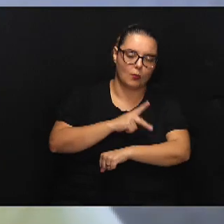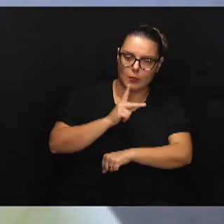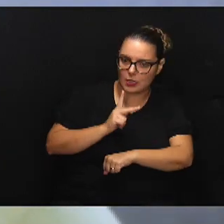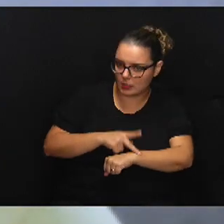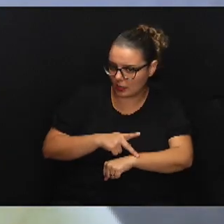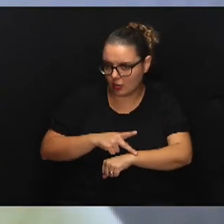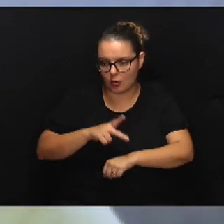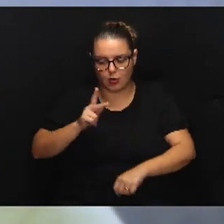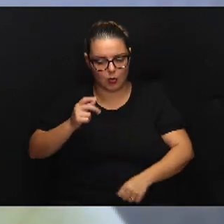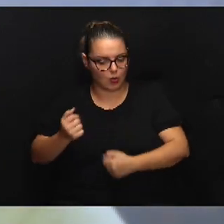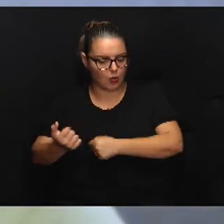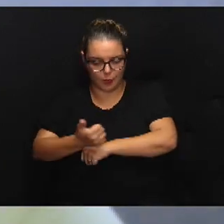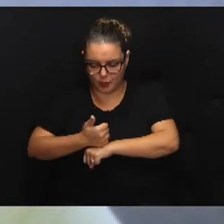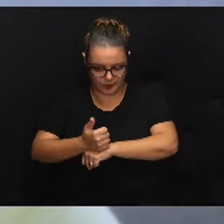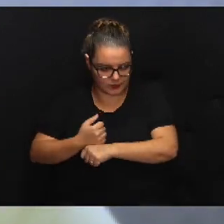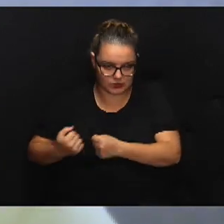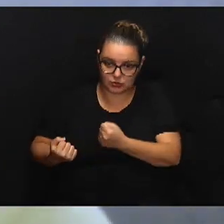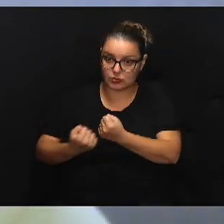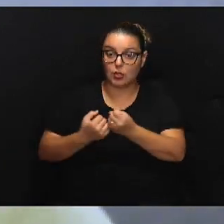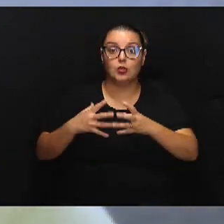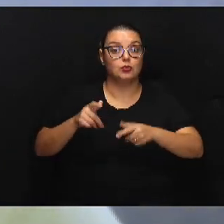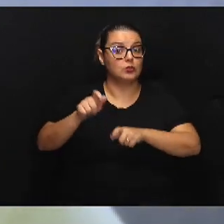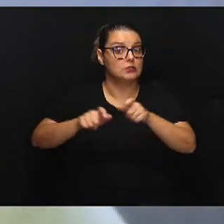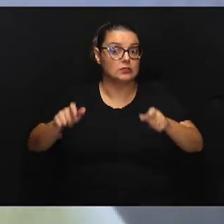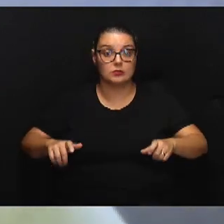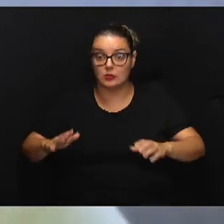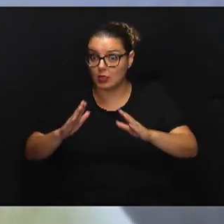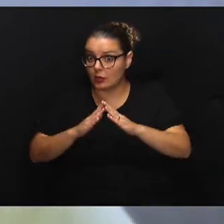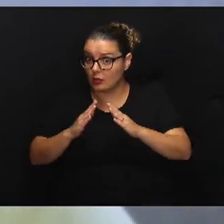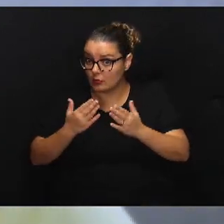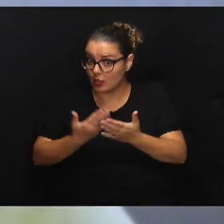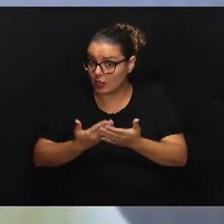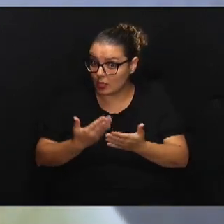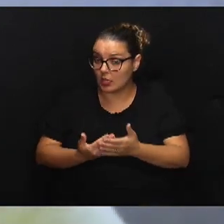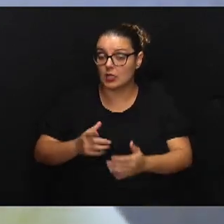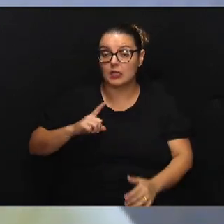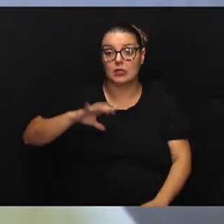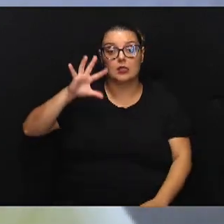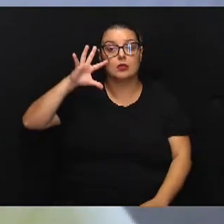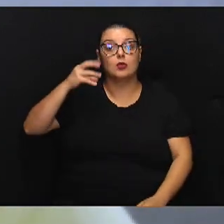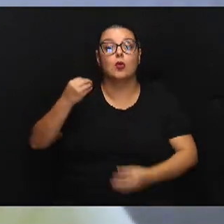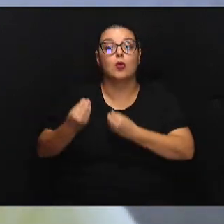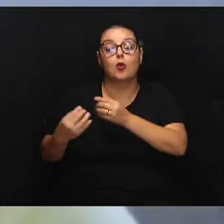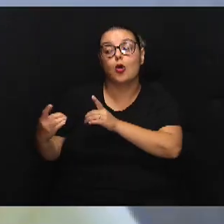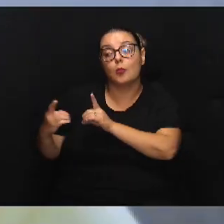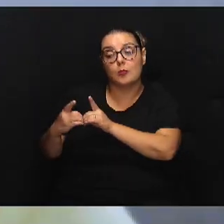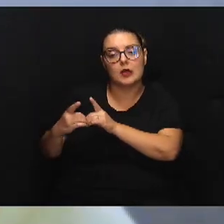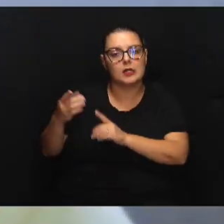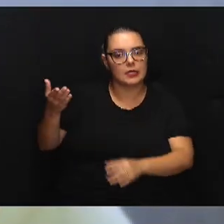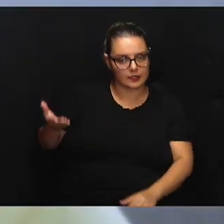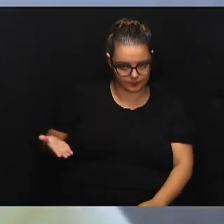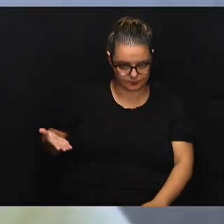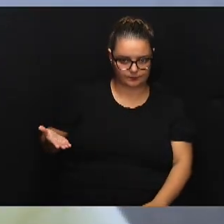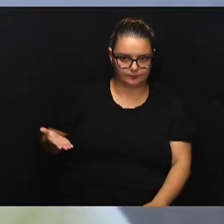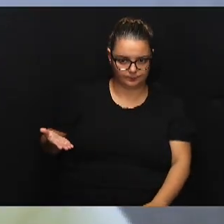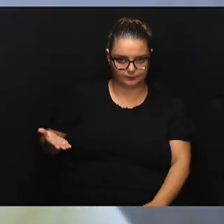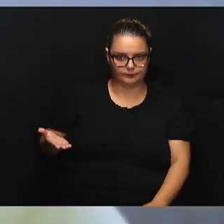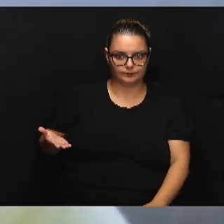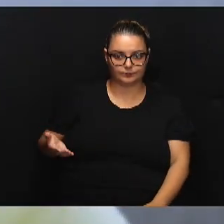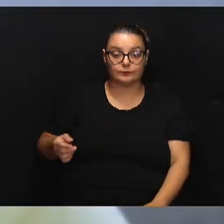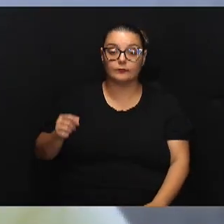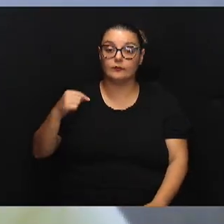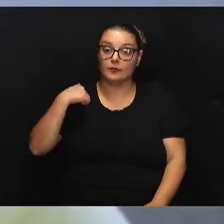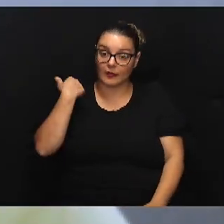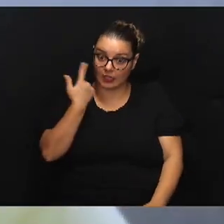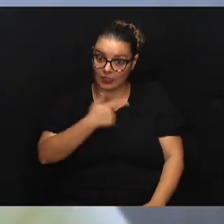apoio. Todas as pessoas da escola precisam ter esse conhecimento de como atendê-la. Então, esse é o